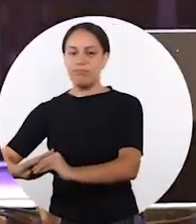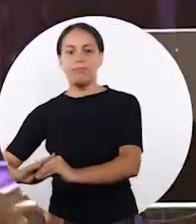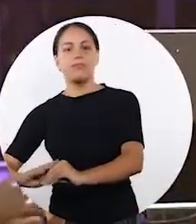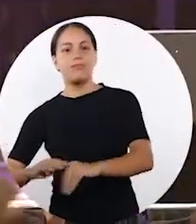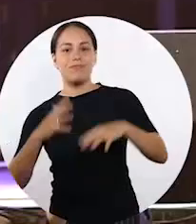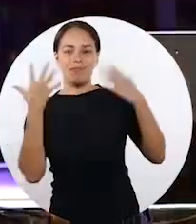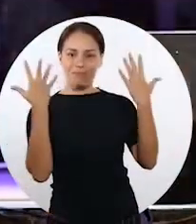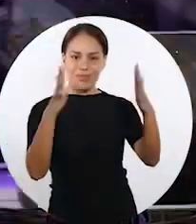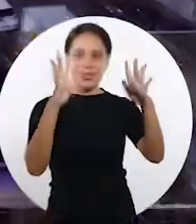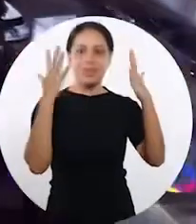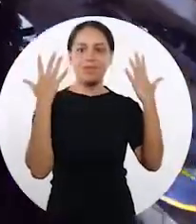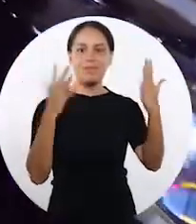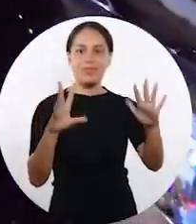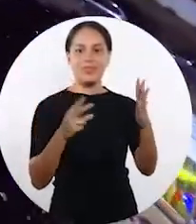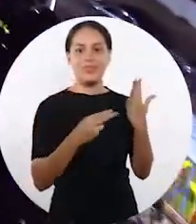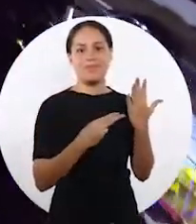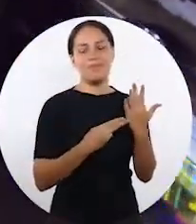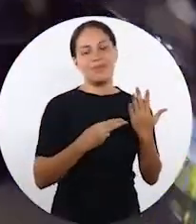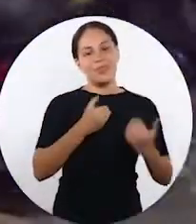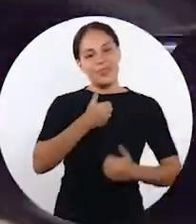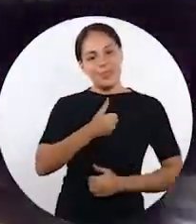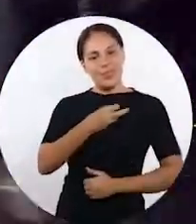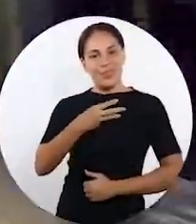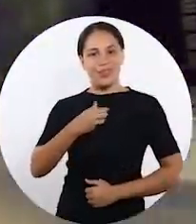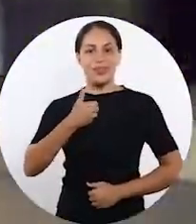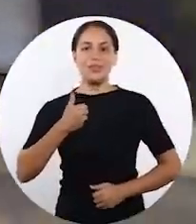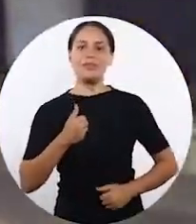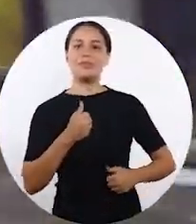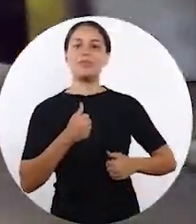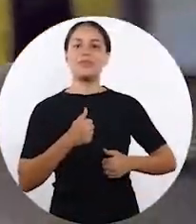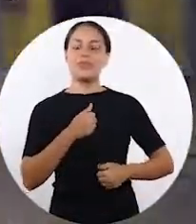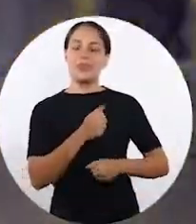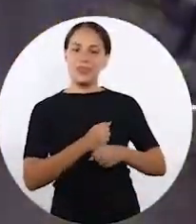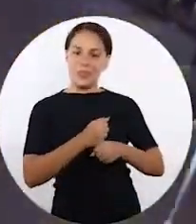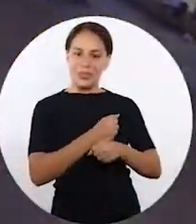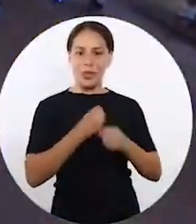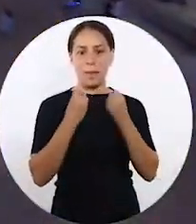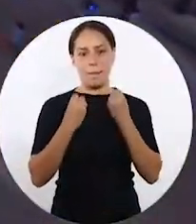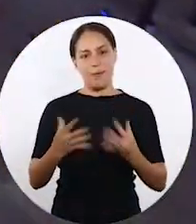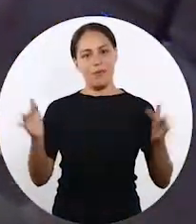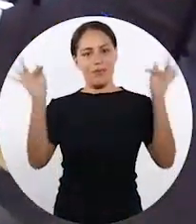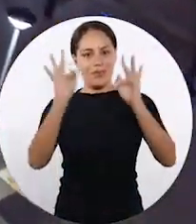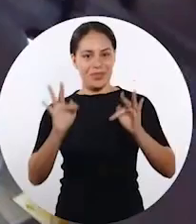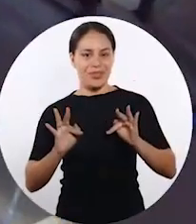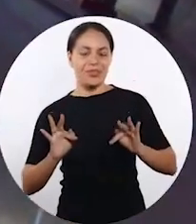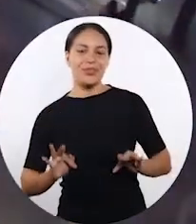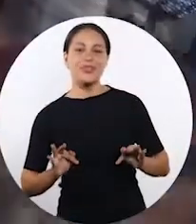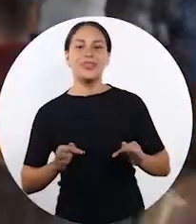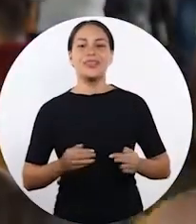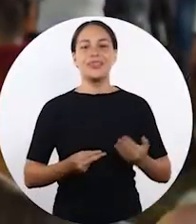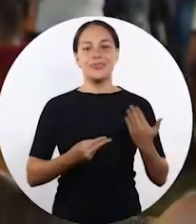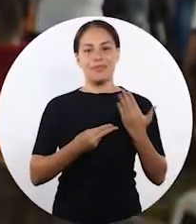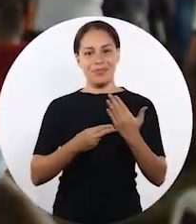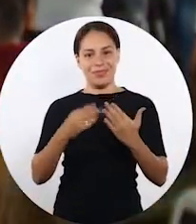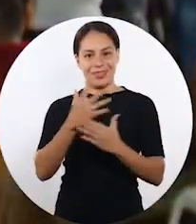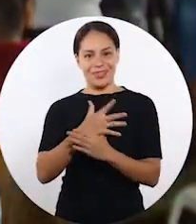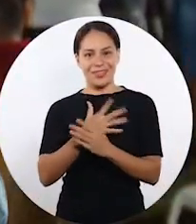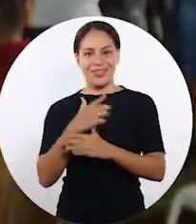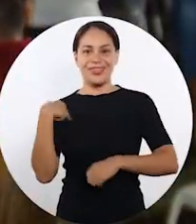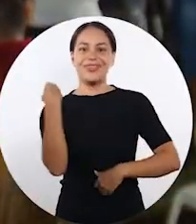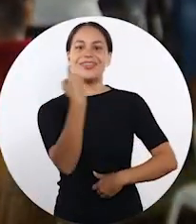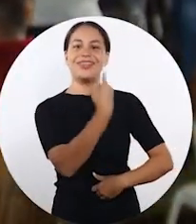lágrima rolar. Parabéns, Timon, pelos seus 131 anos e boas festas para todos. Timon,